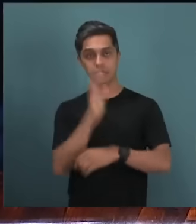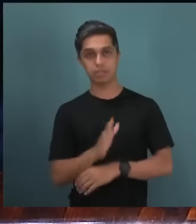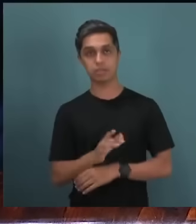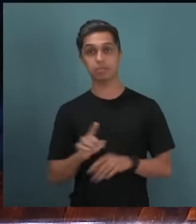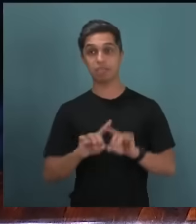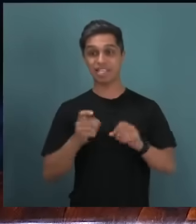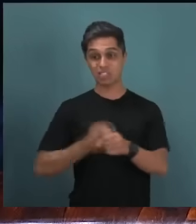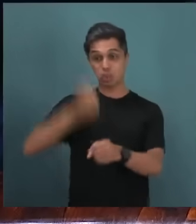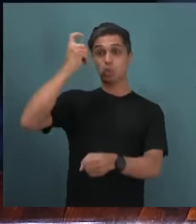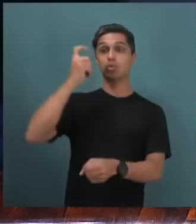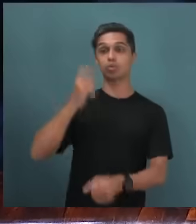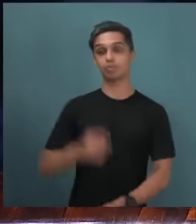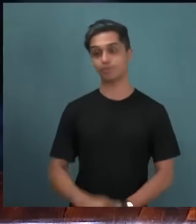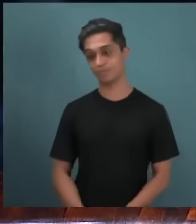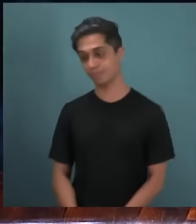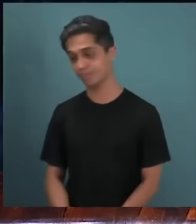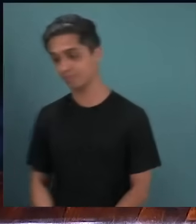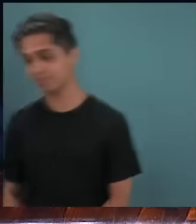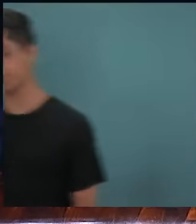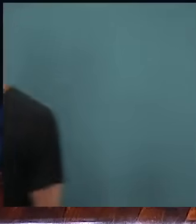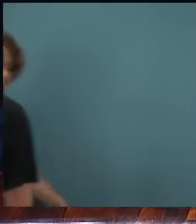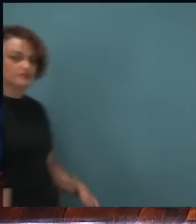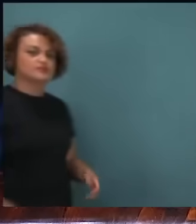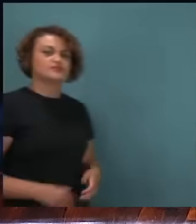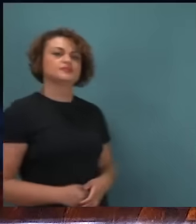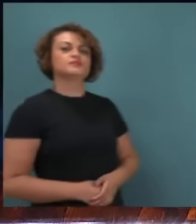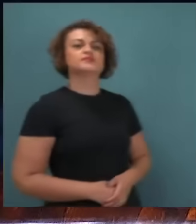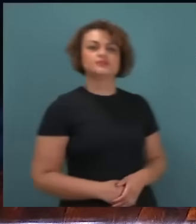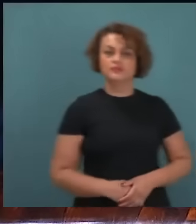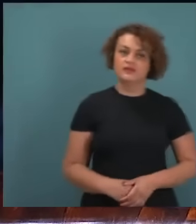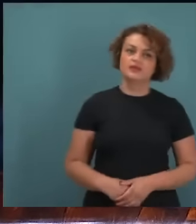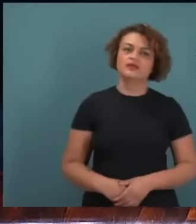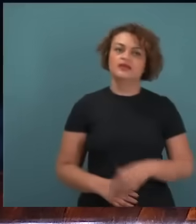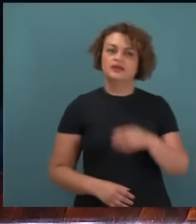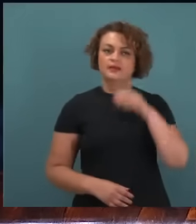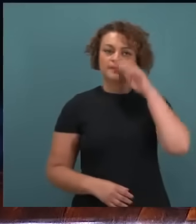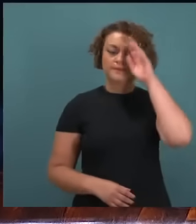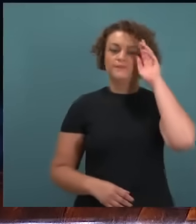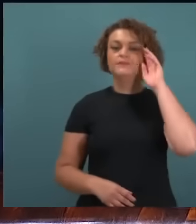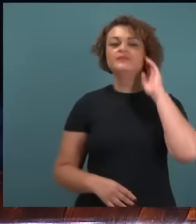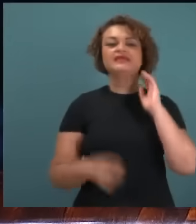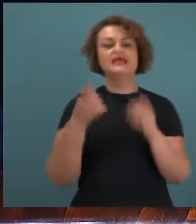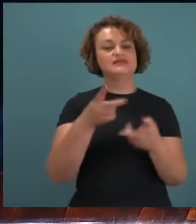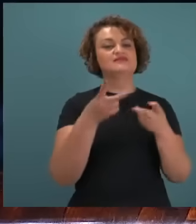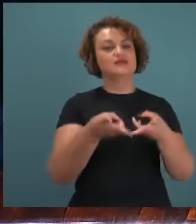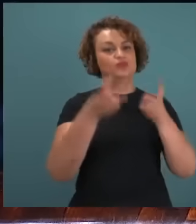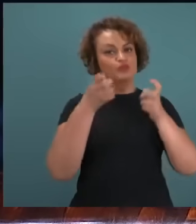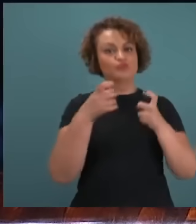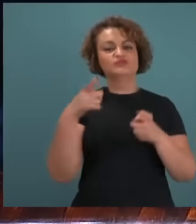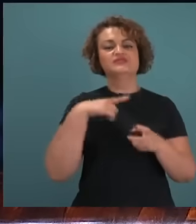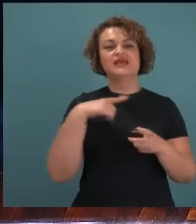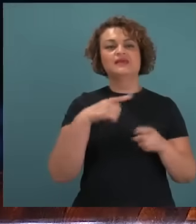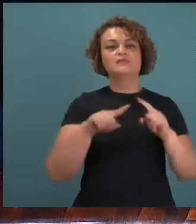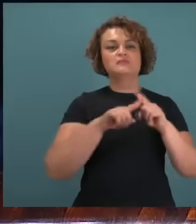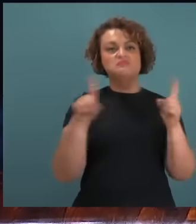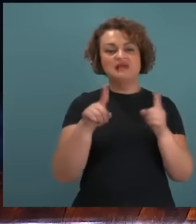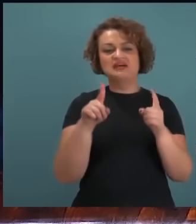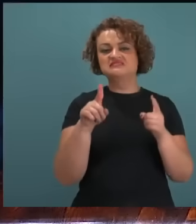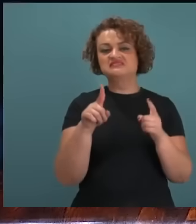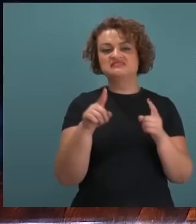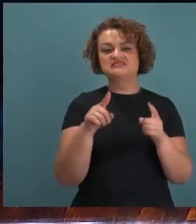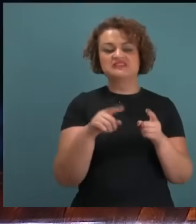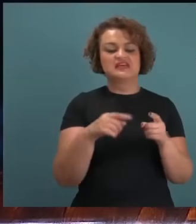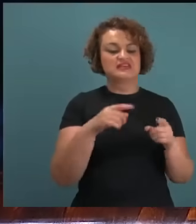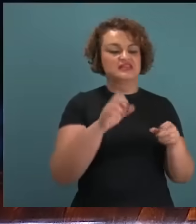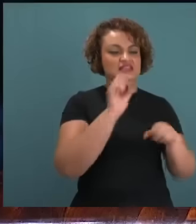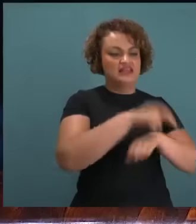lucram. Tem grandes lucros e empregam muito pouco. São os que mais faturam e são os que menos